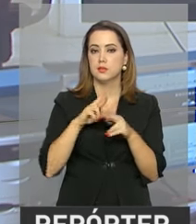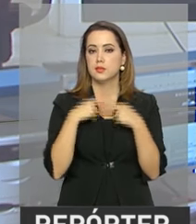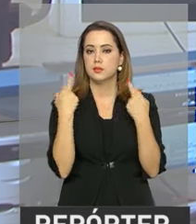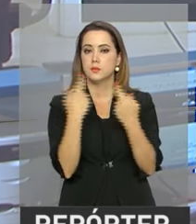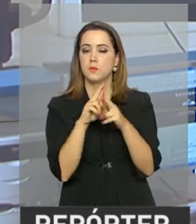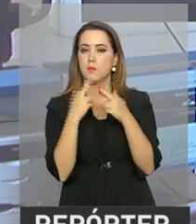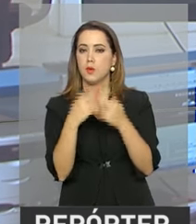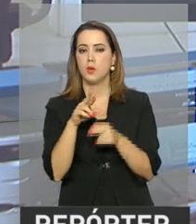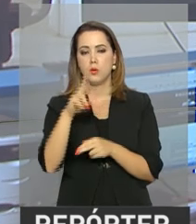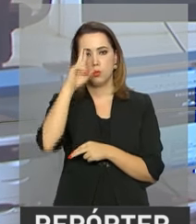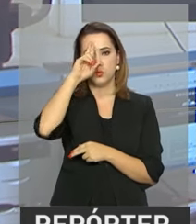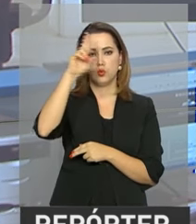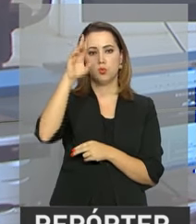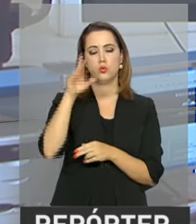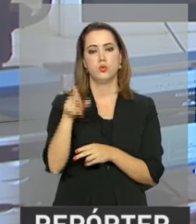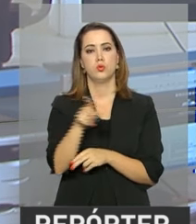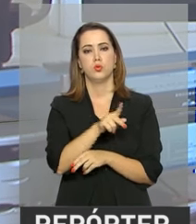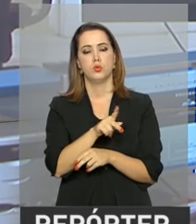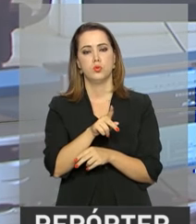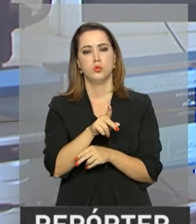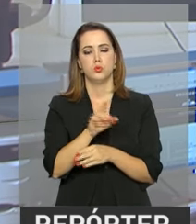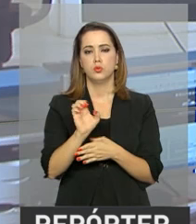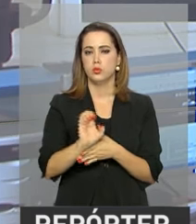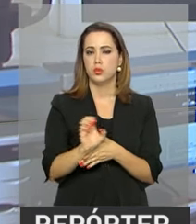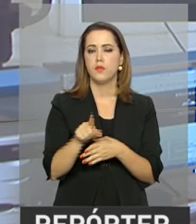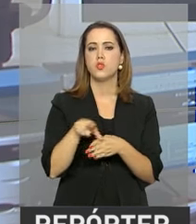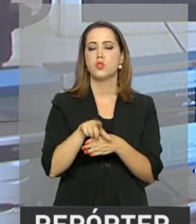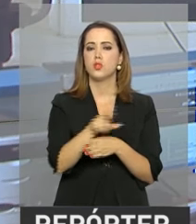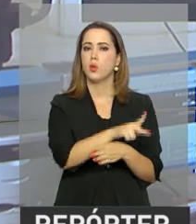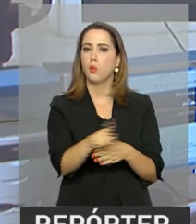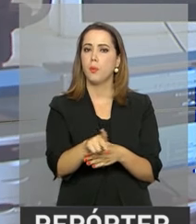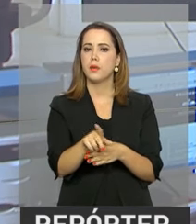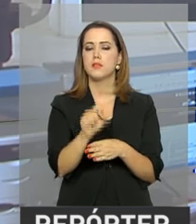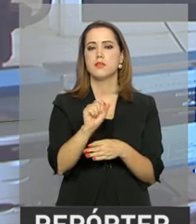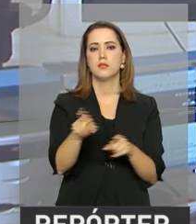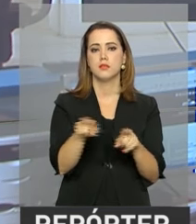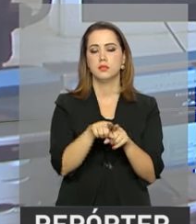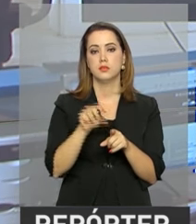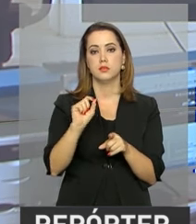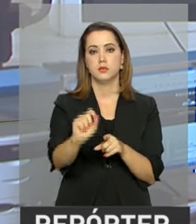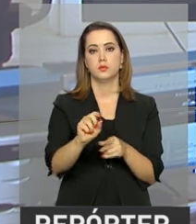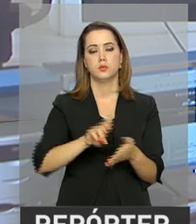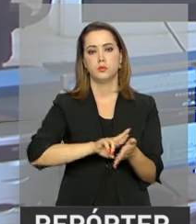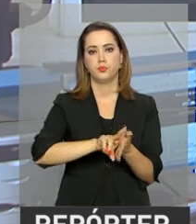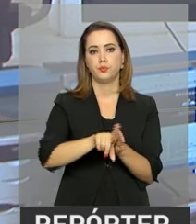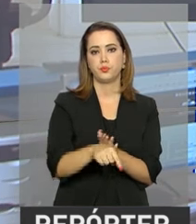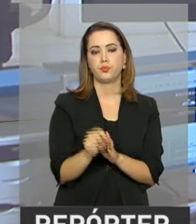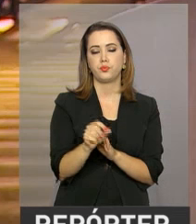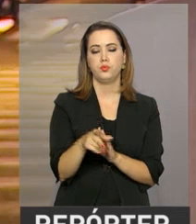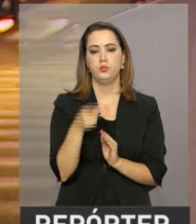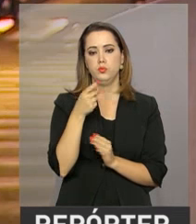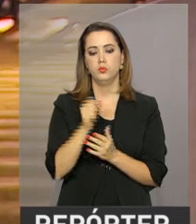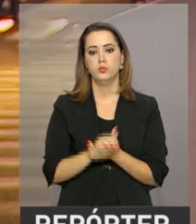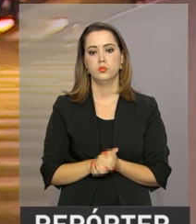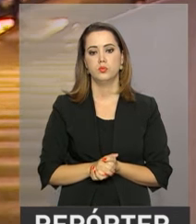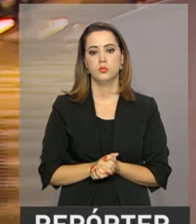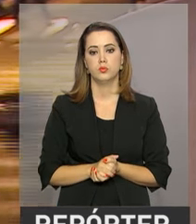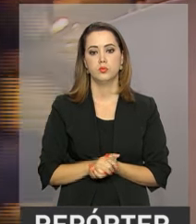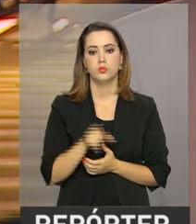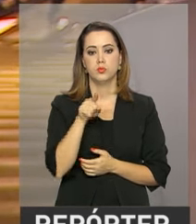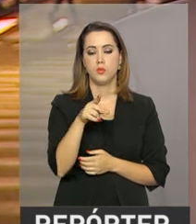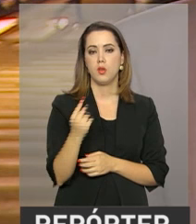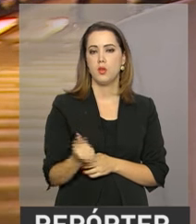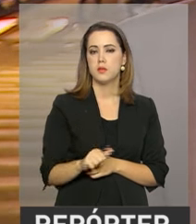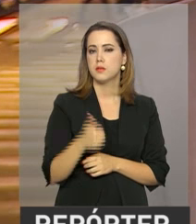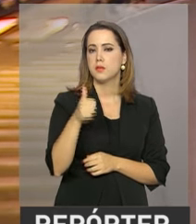empresários. No Brasil, antes de embarcar, o presidente disse que a viagem é uma oportunidade para trazer investimentos ao país. Essa é